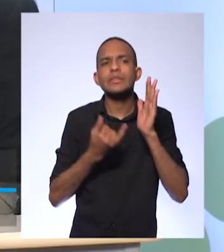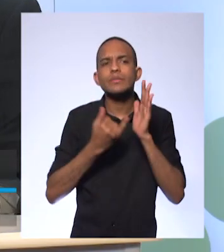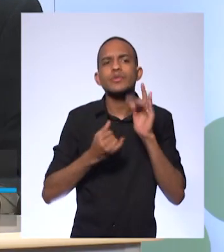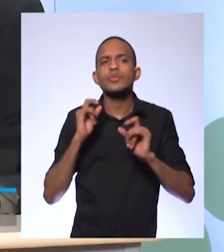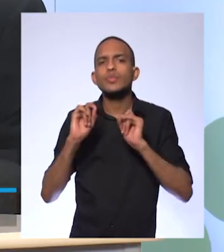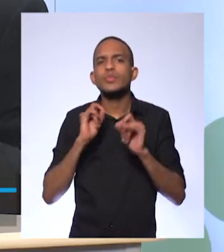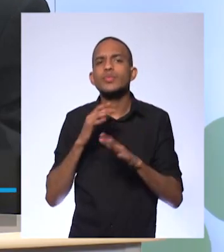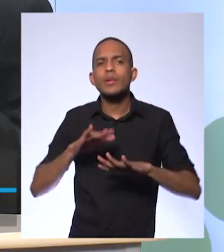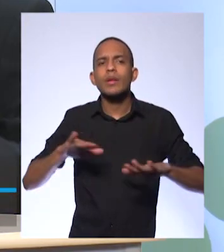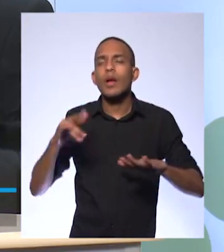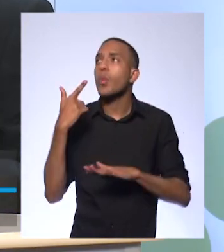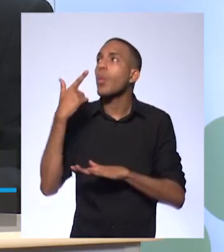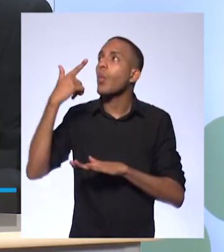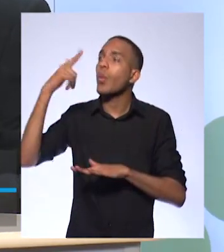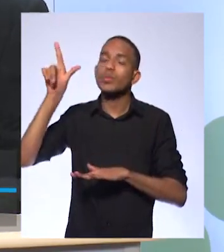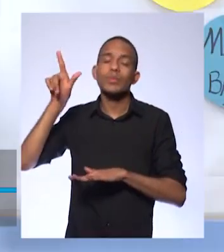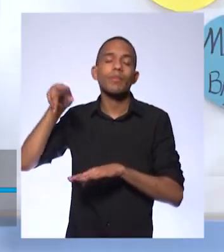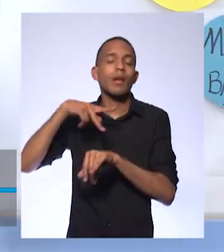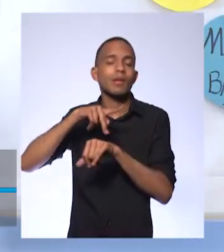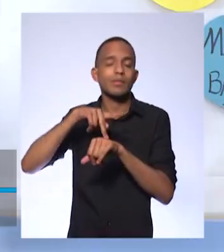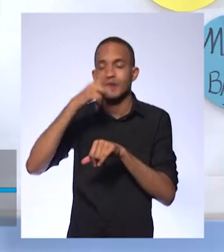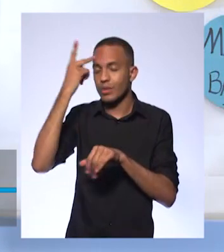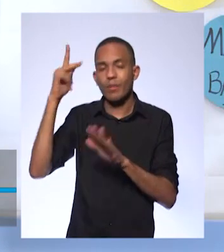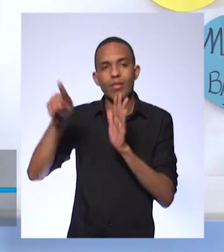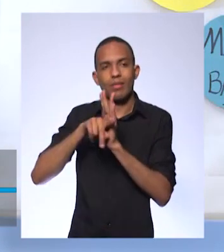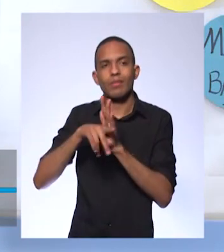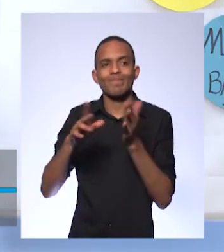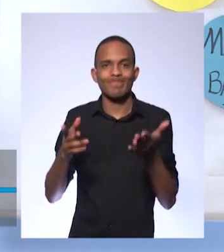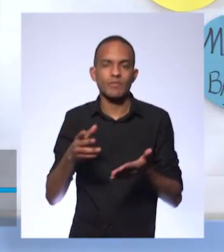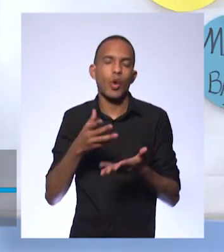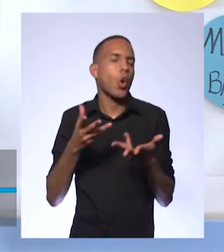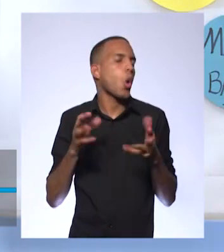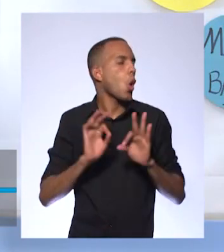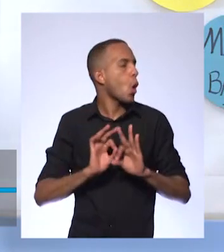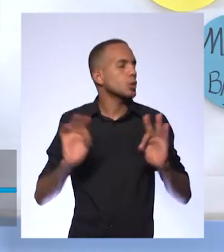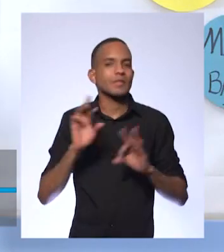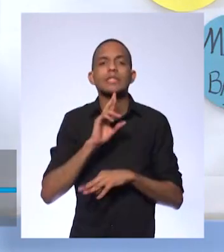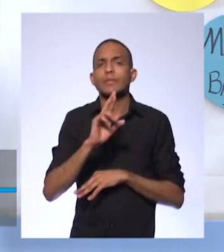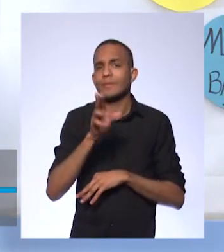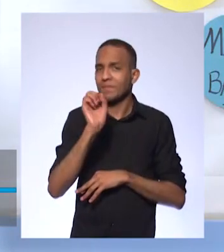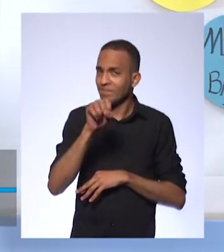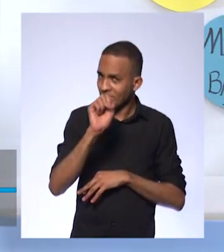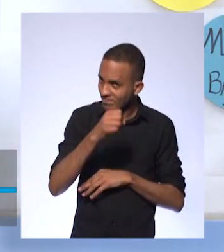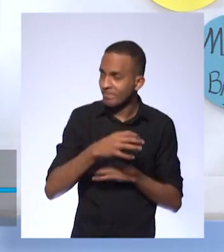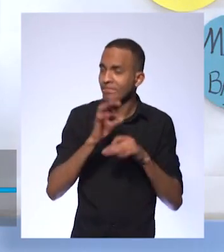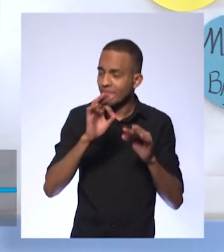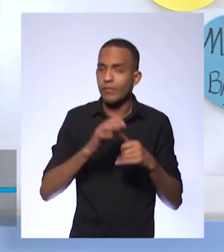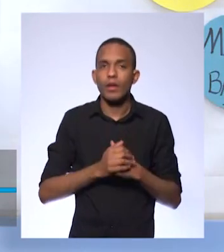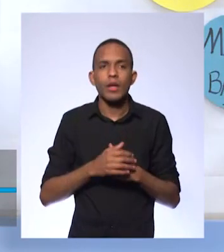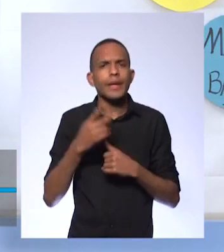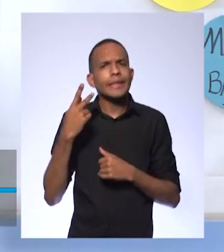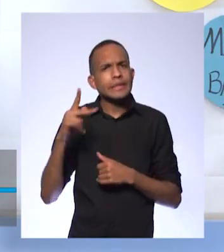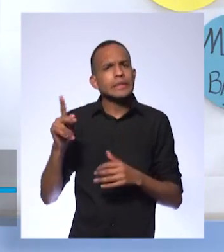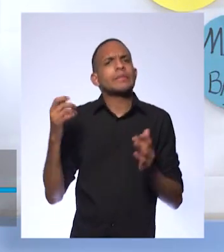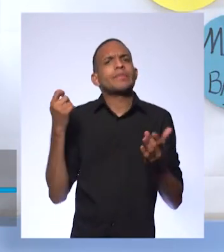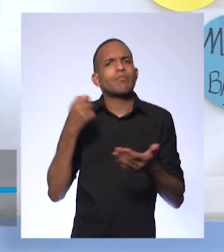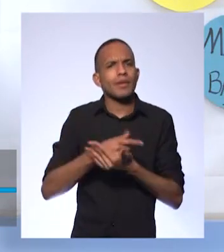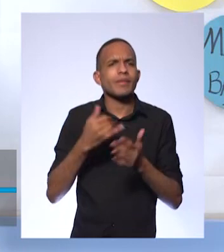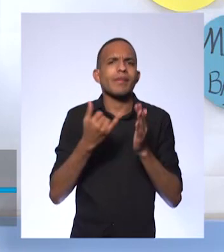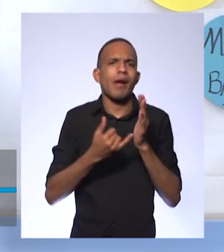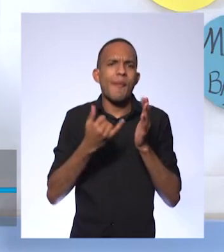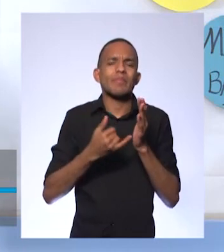que os Olha, estrangeiros. perfeito, ótima resposta. Isso aí, pessoal. Eles pagavam mais impostos,